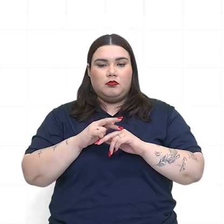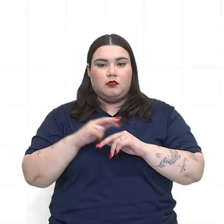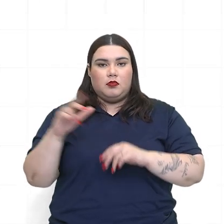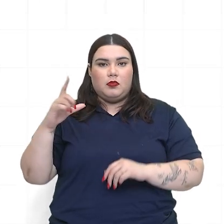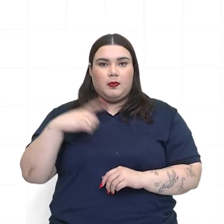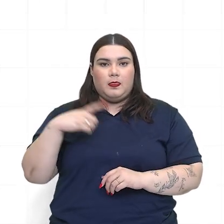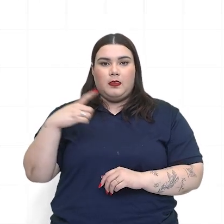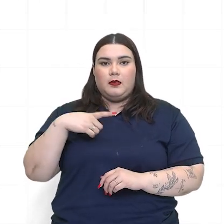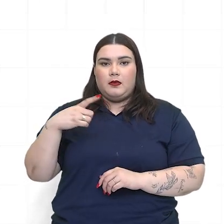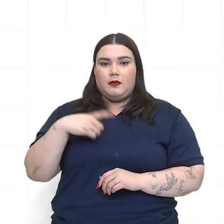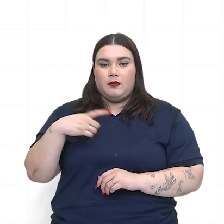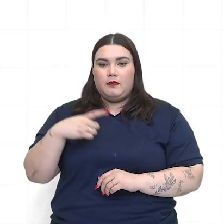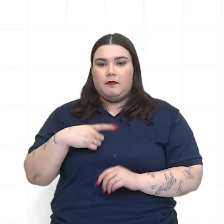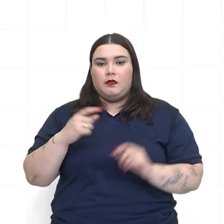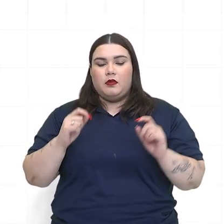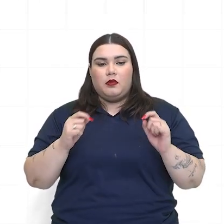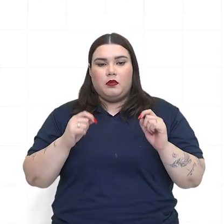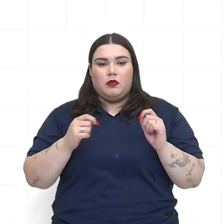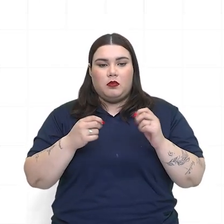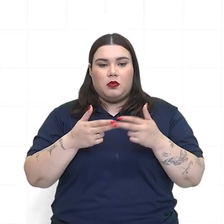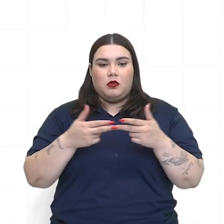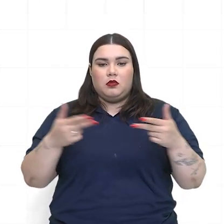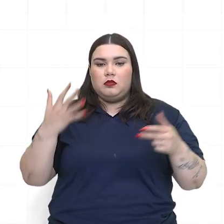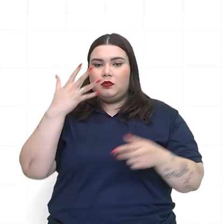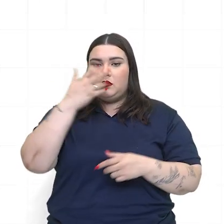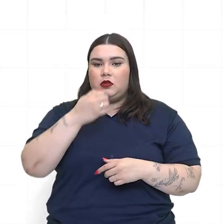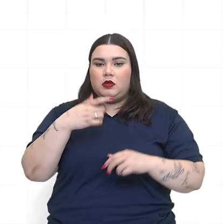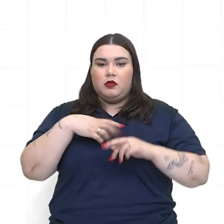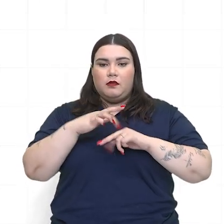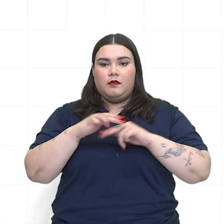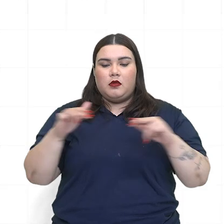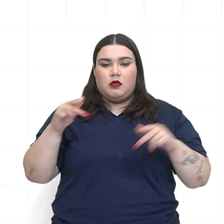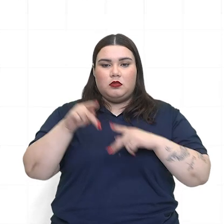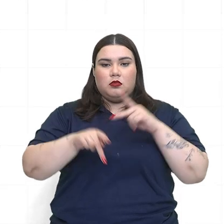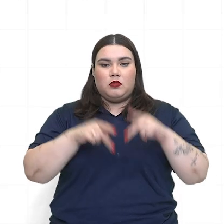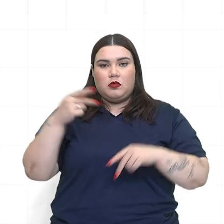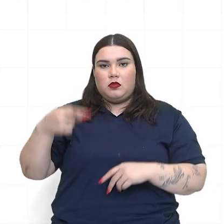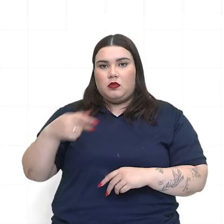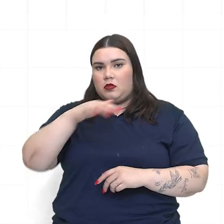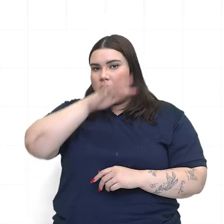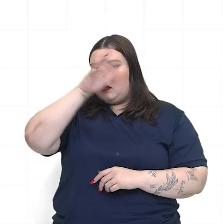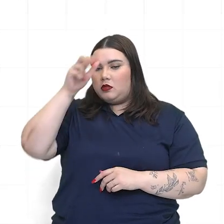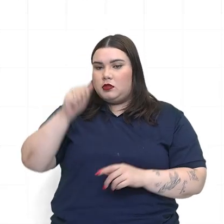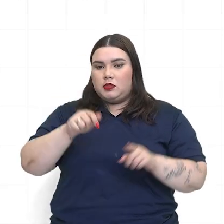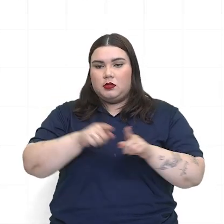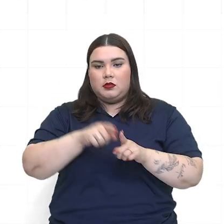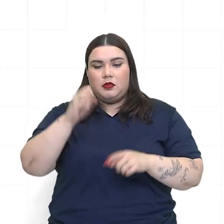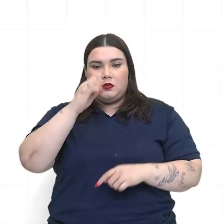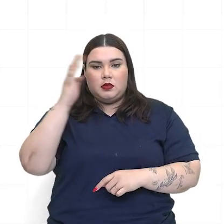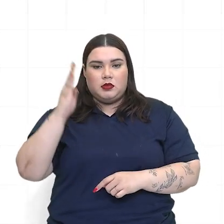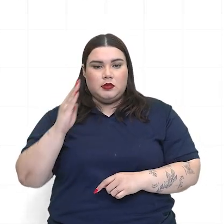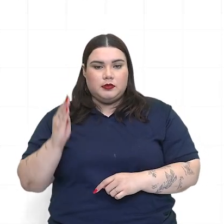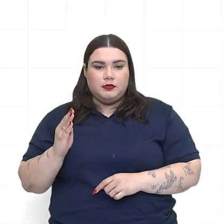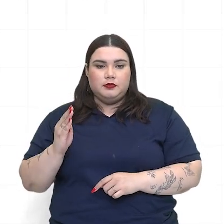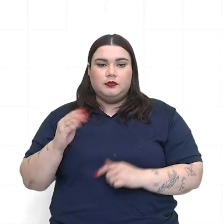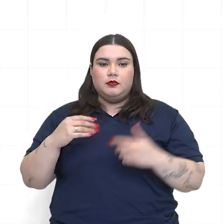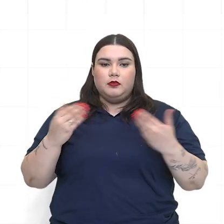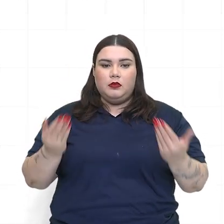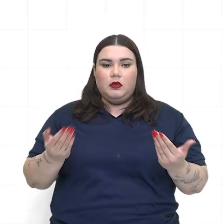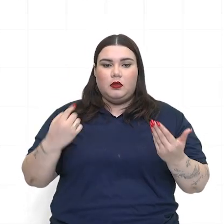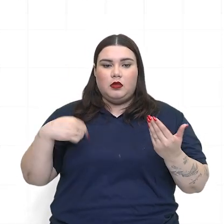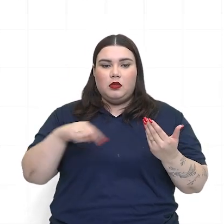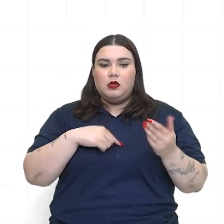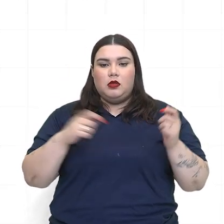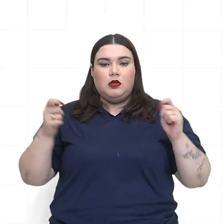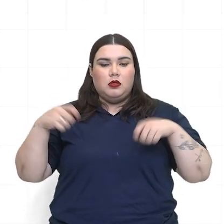Nós temos uma coisa muito bonita, existem diversos povos, tanto no Brasil quanto no Amazonas. E aqui nós